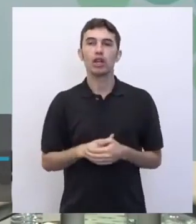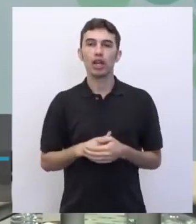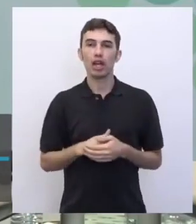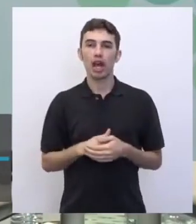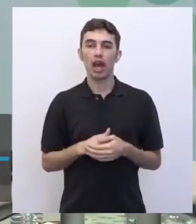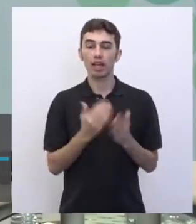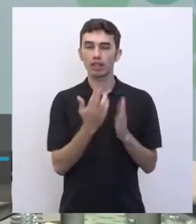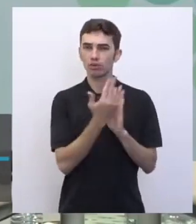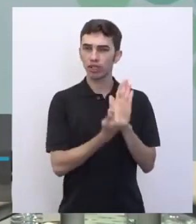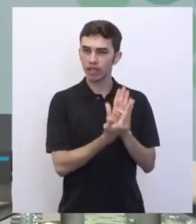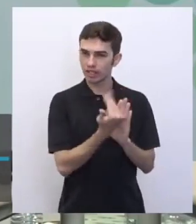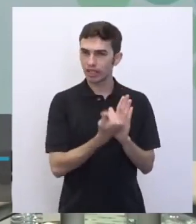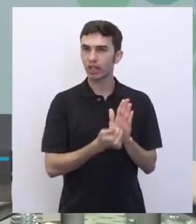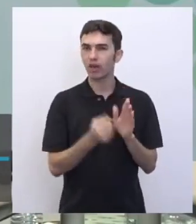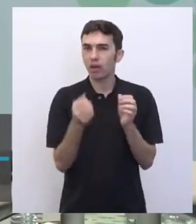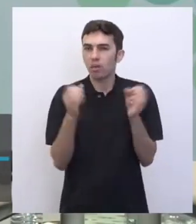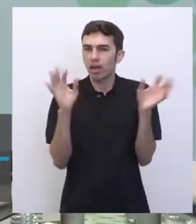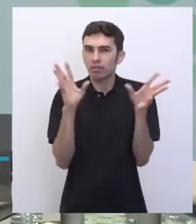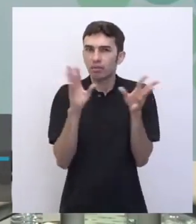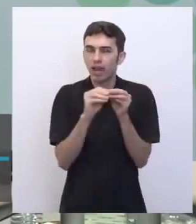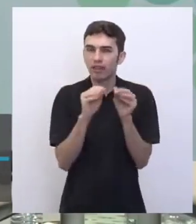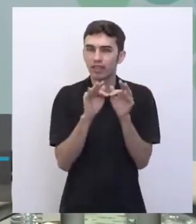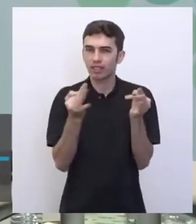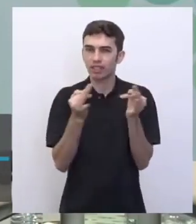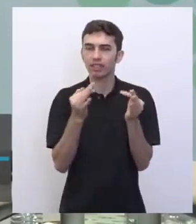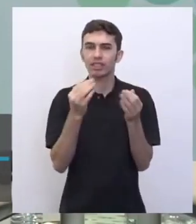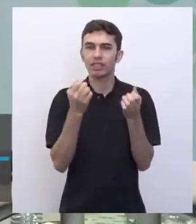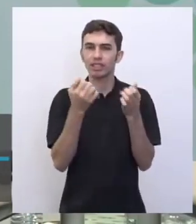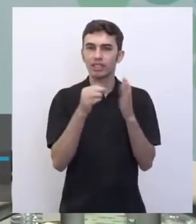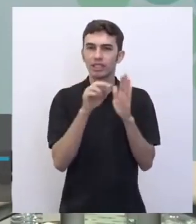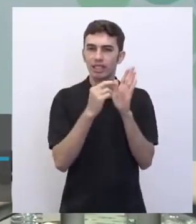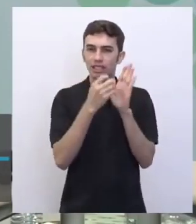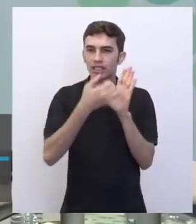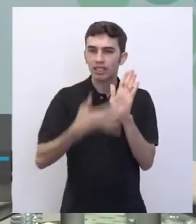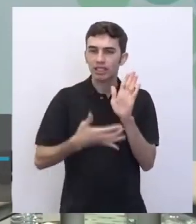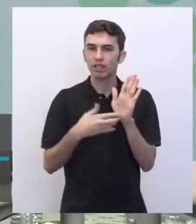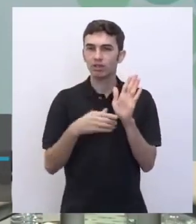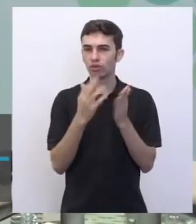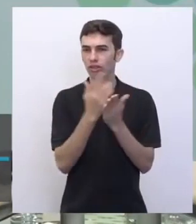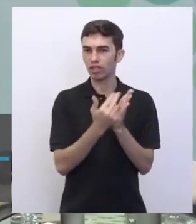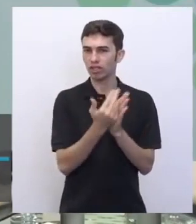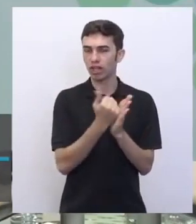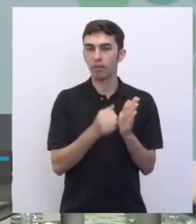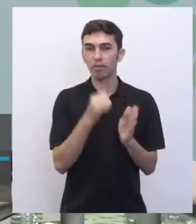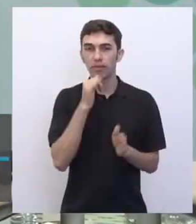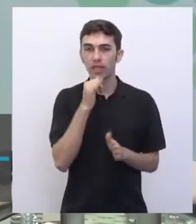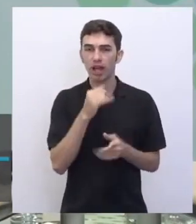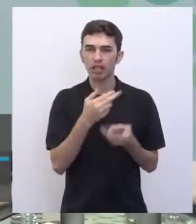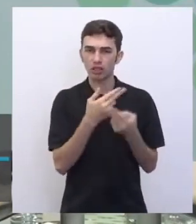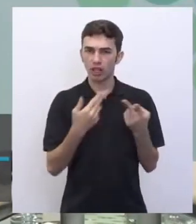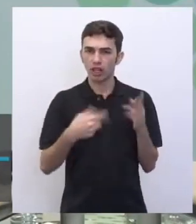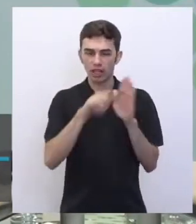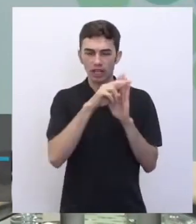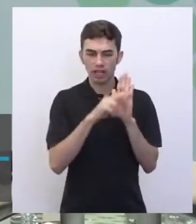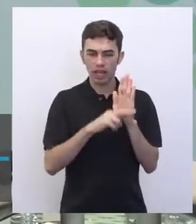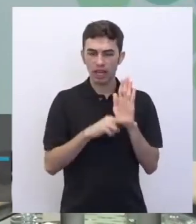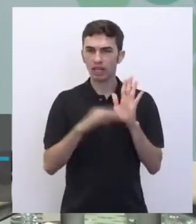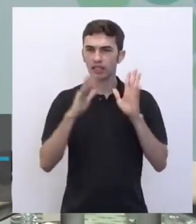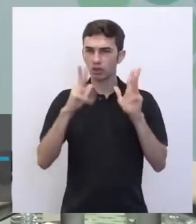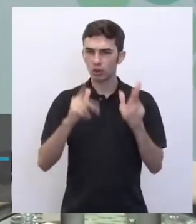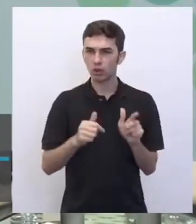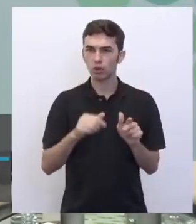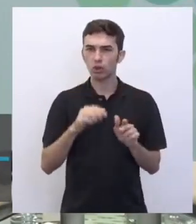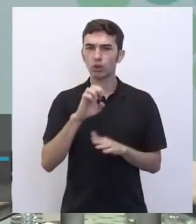de um desenho e uma breve descrição do seu desenho. Todas as orientações sobre esse concurso, o edital,